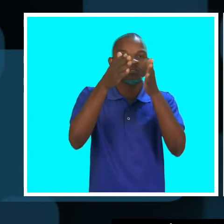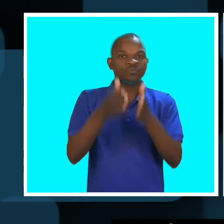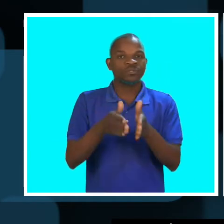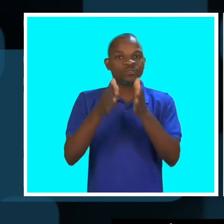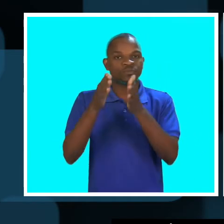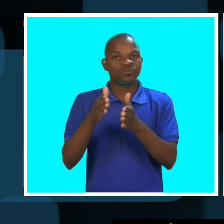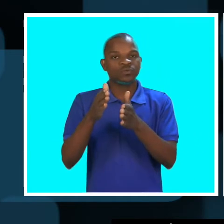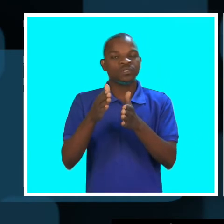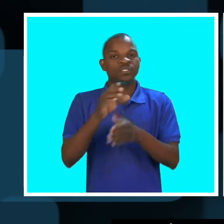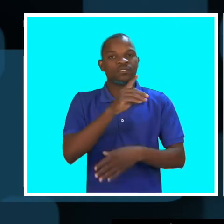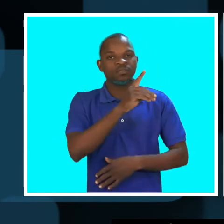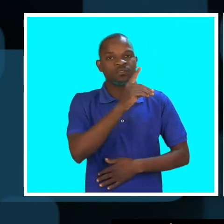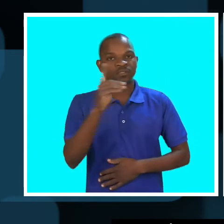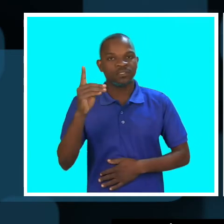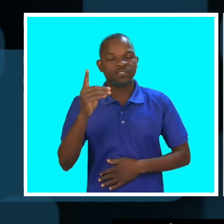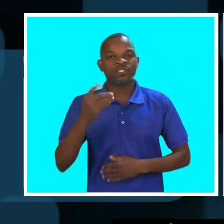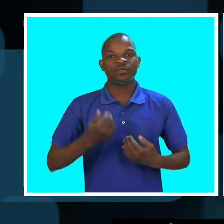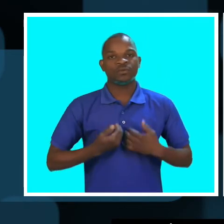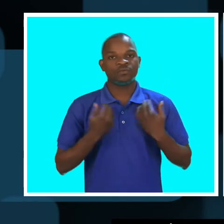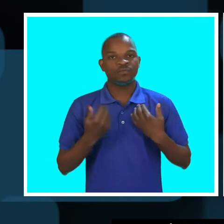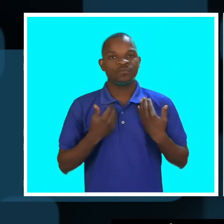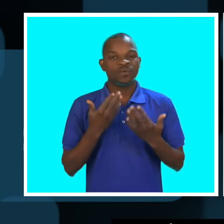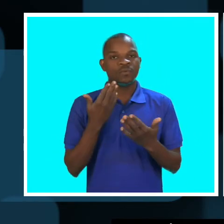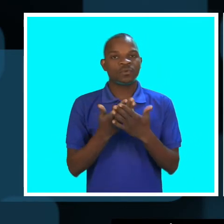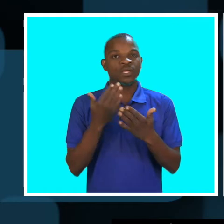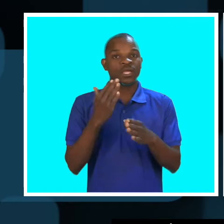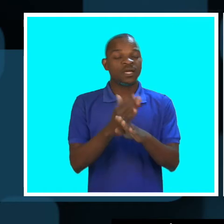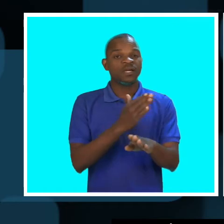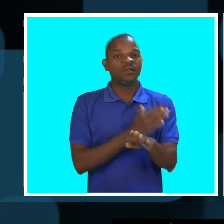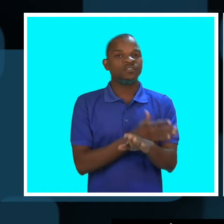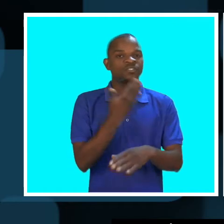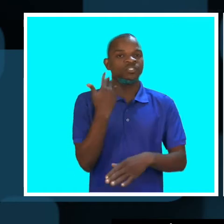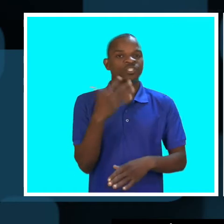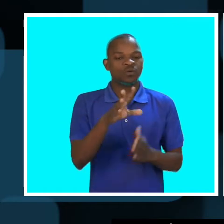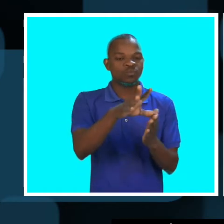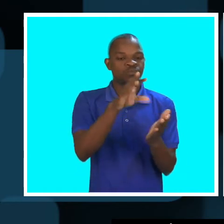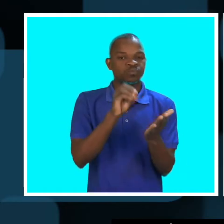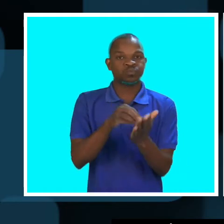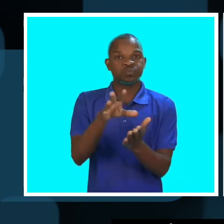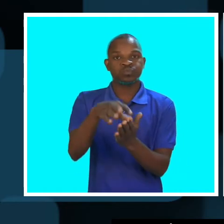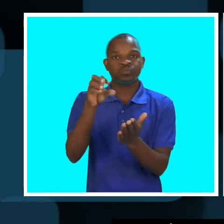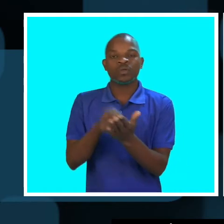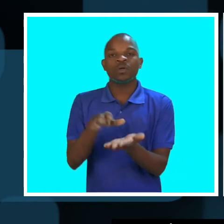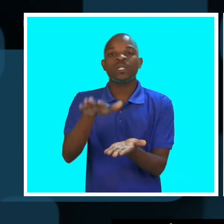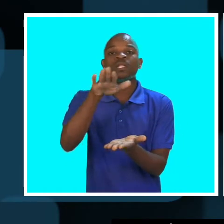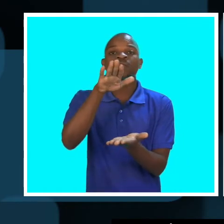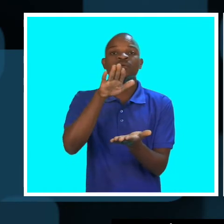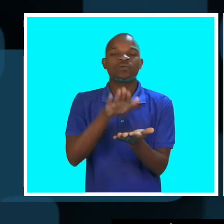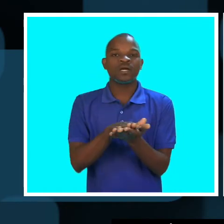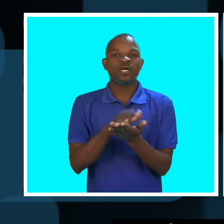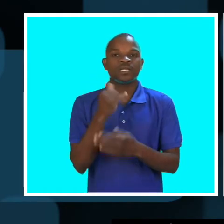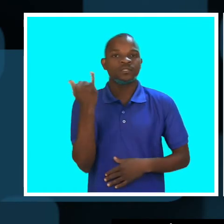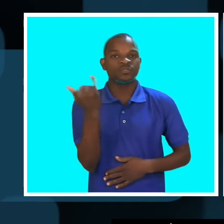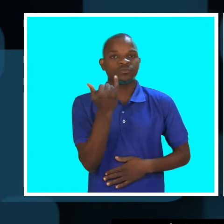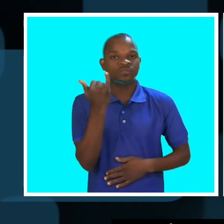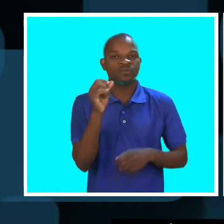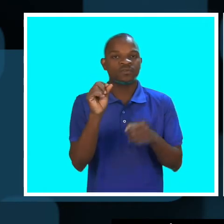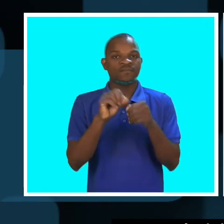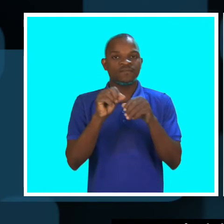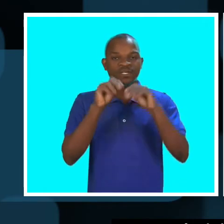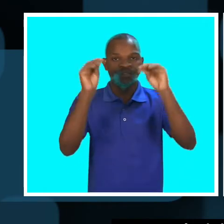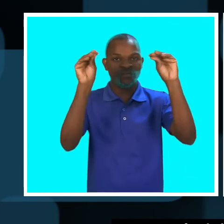dos mesmos jovens, porque fez-se um levantamento de